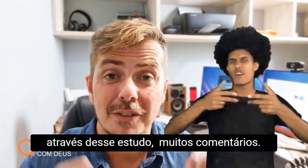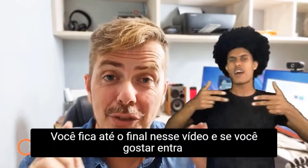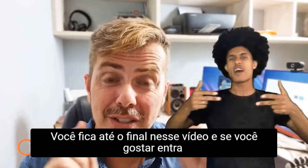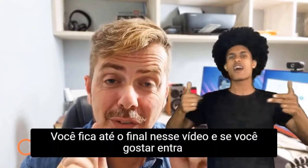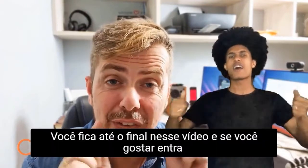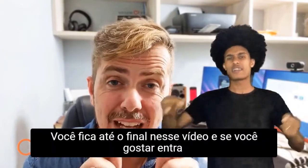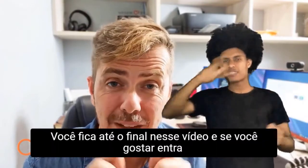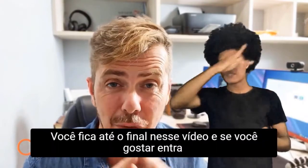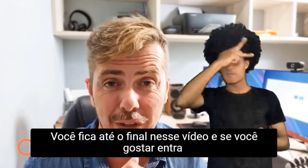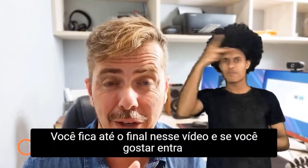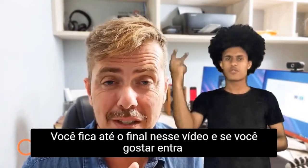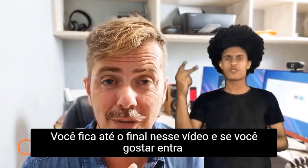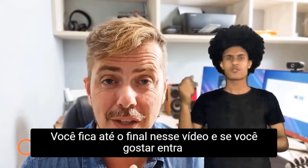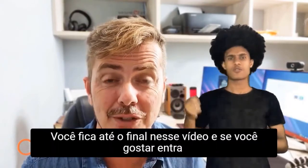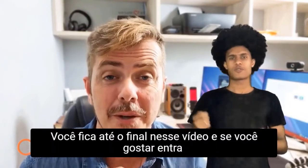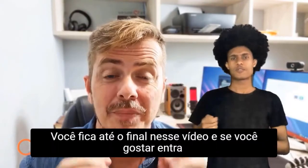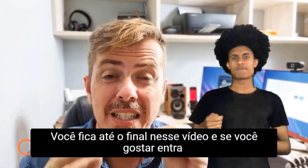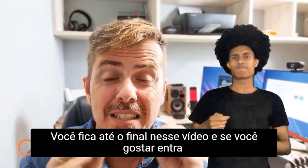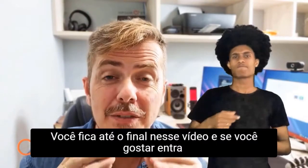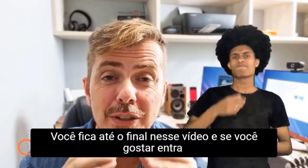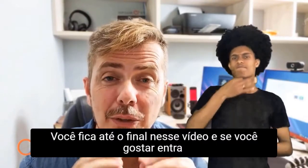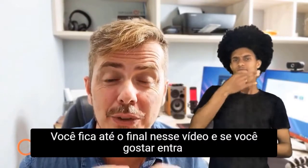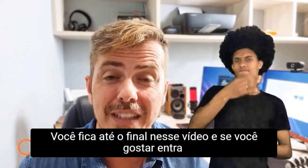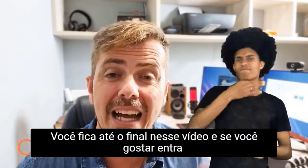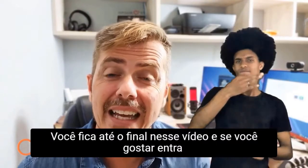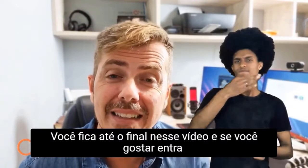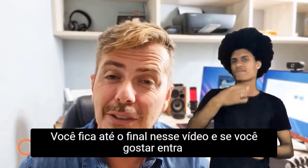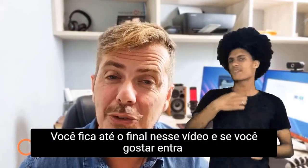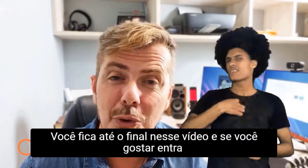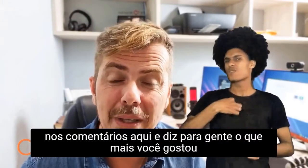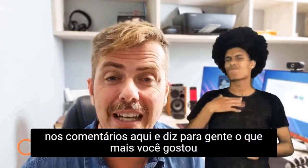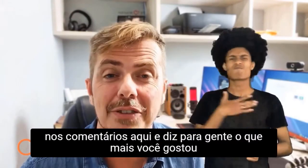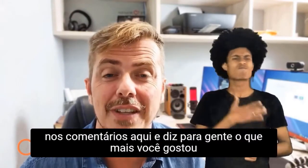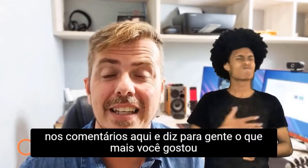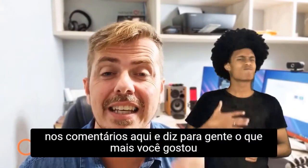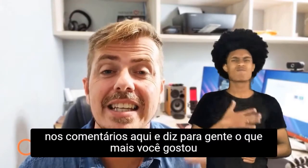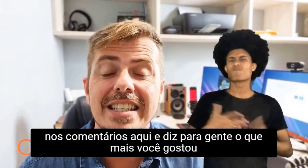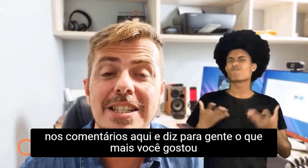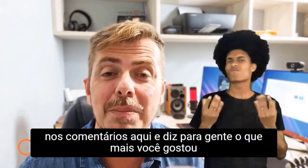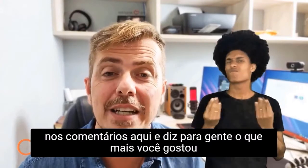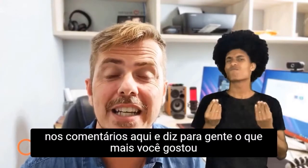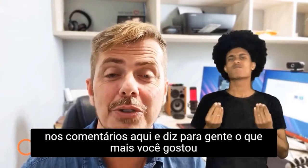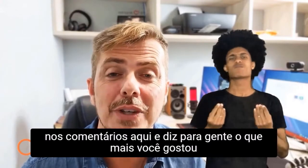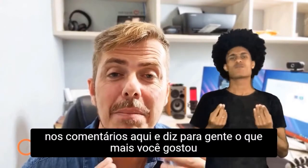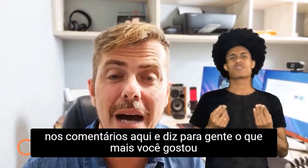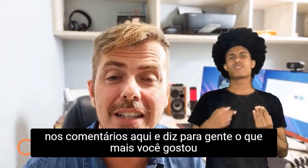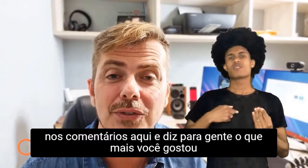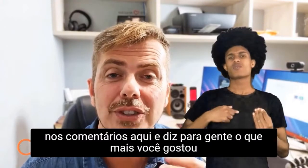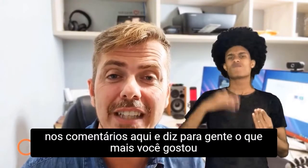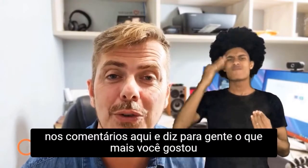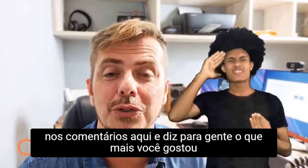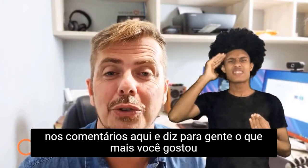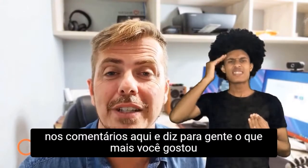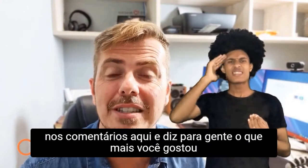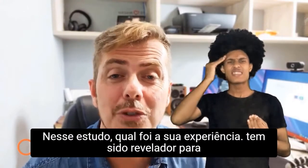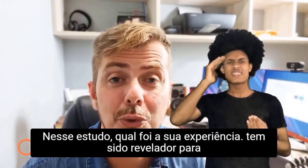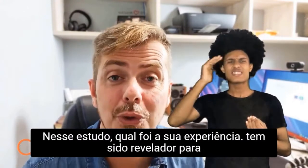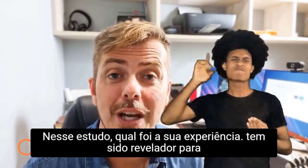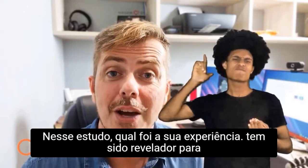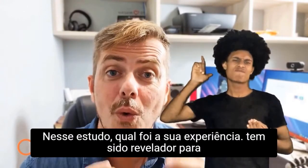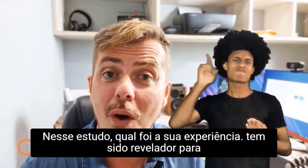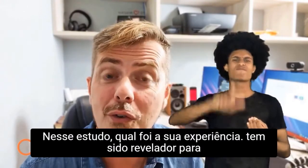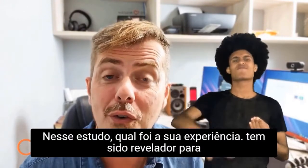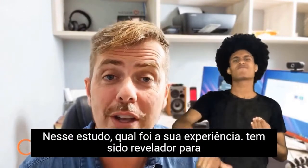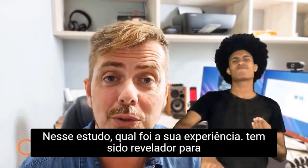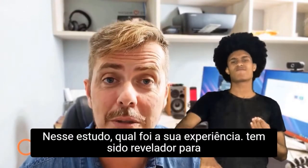comentários. Você fica até o final nesse vídeo e se você gostar, entra nos comentários aqui e diz pra gente o que mais você gostou nesse